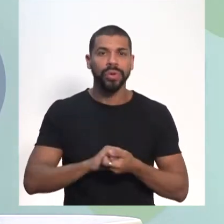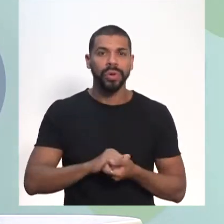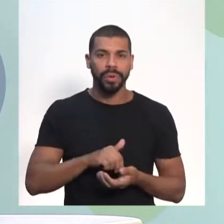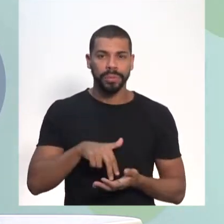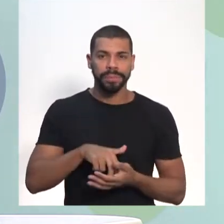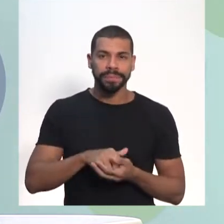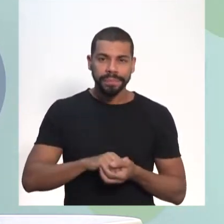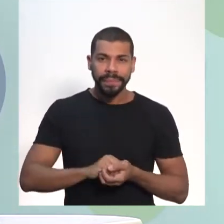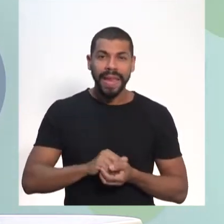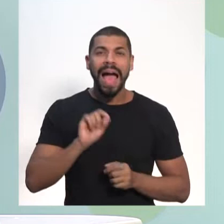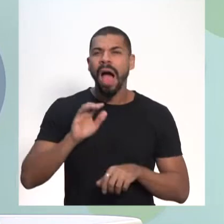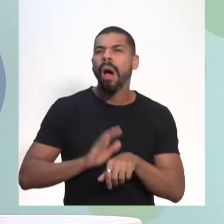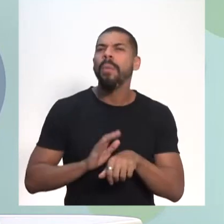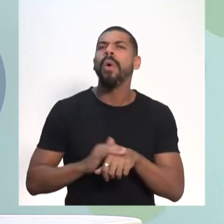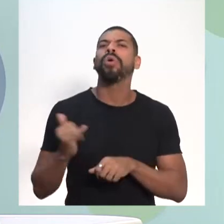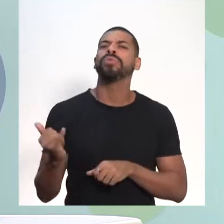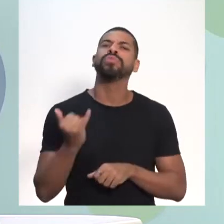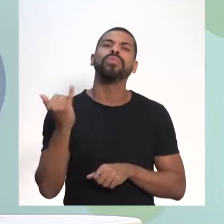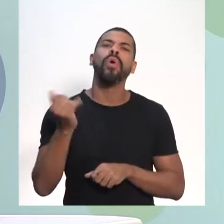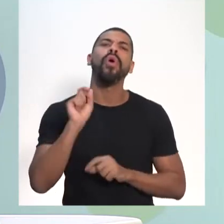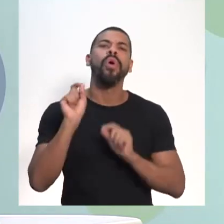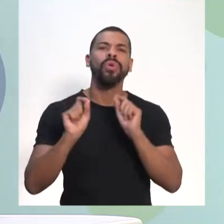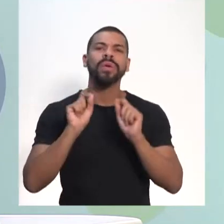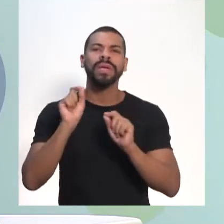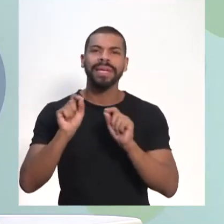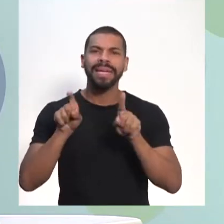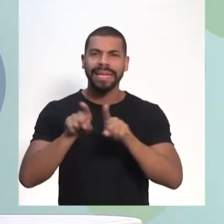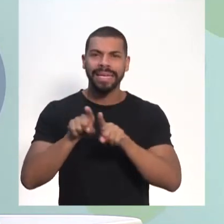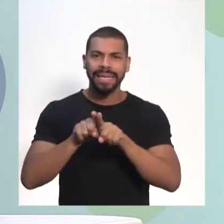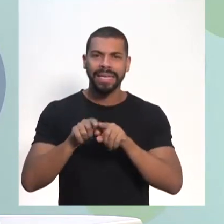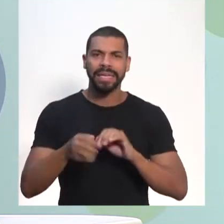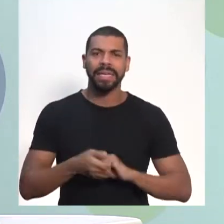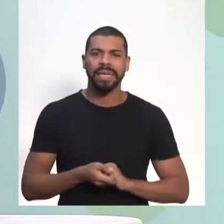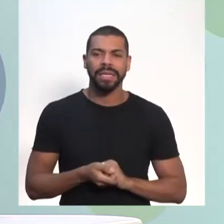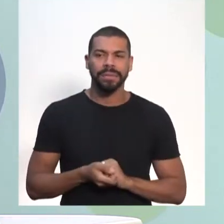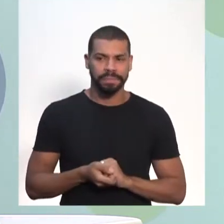nós estamos realmente orientando e sugerindo que vocês se apropriem dessas